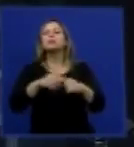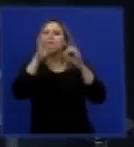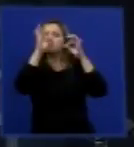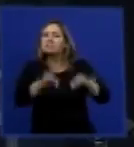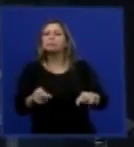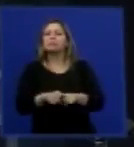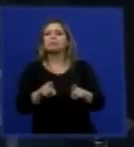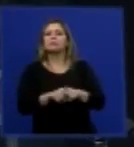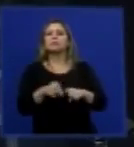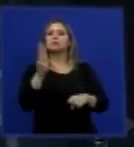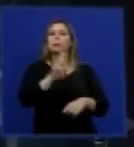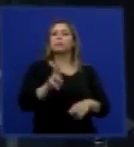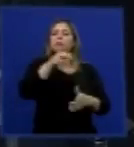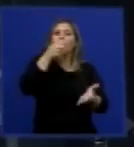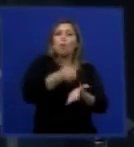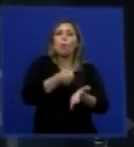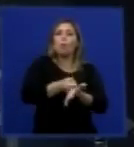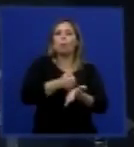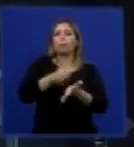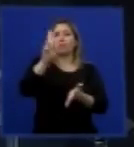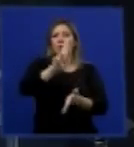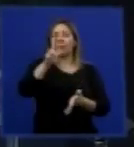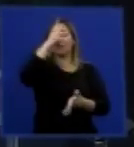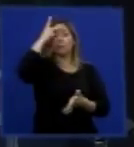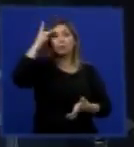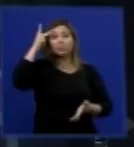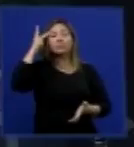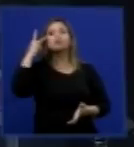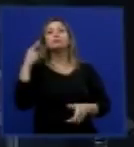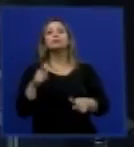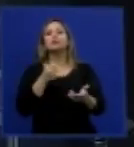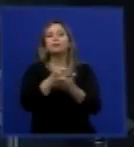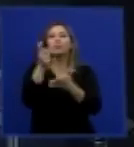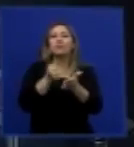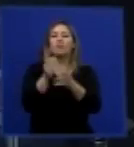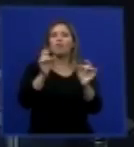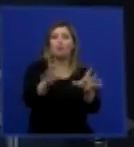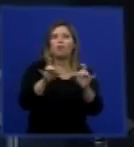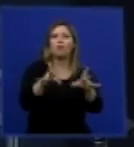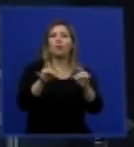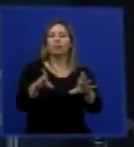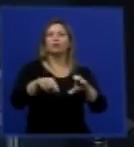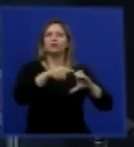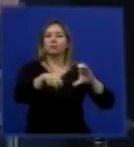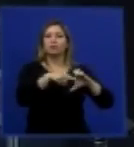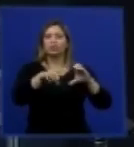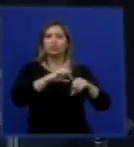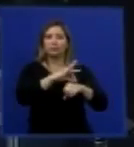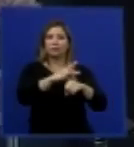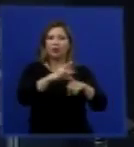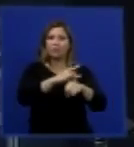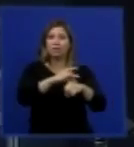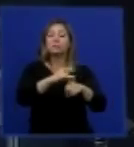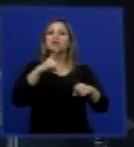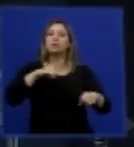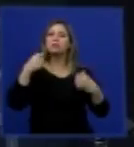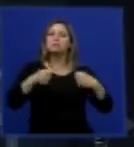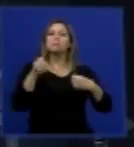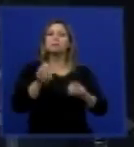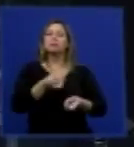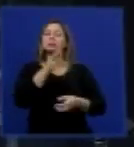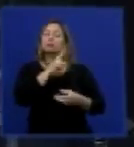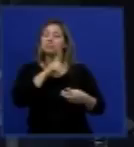legal de estarmos obrigando aqueles que TM lucro com esta atividade de estarem correspondendo à